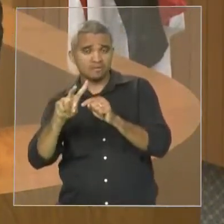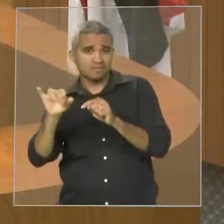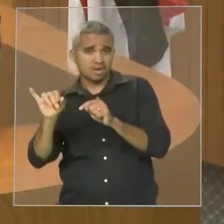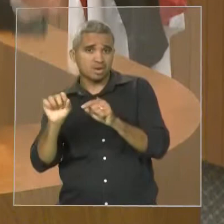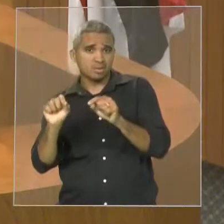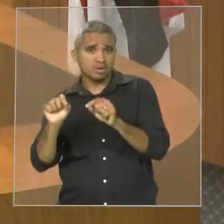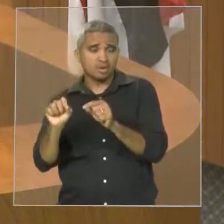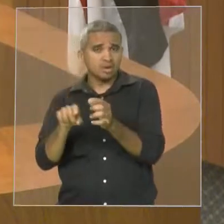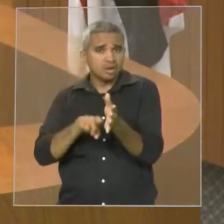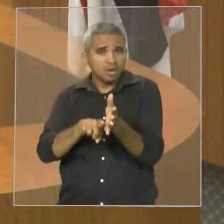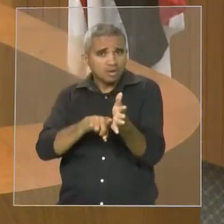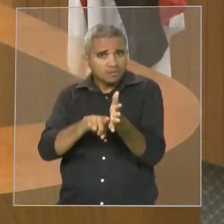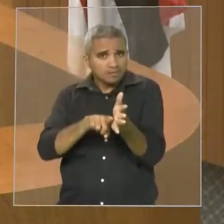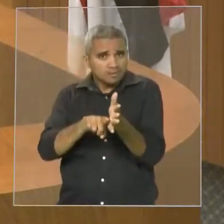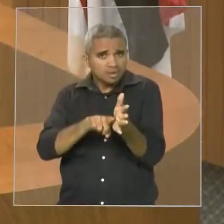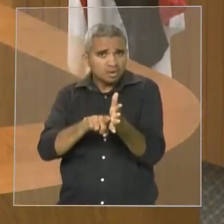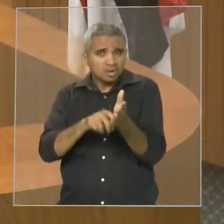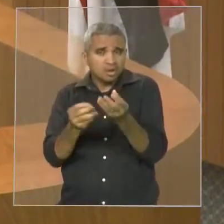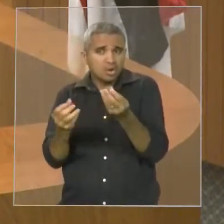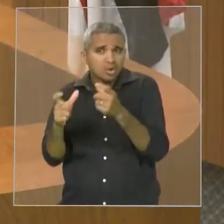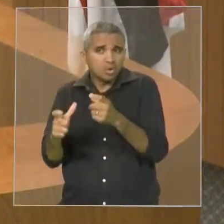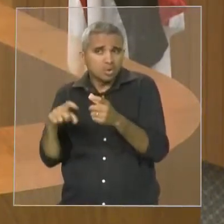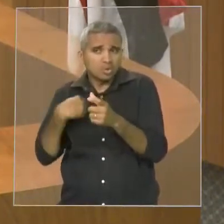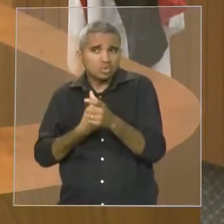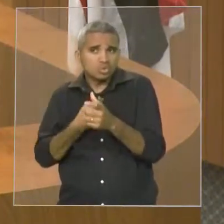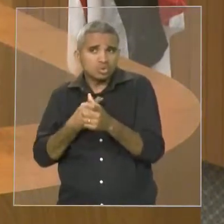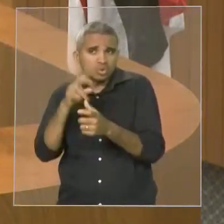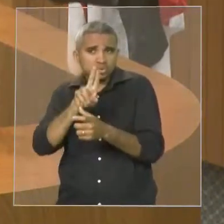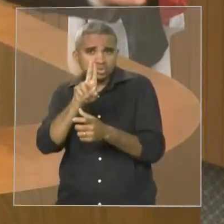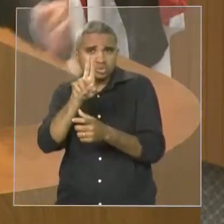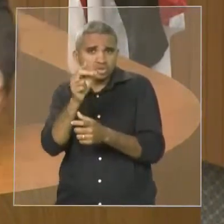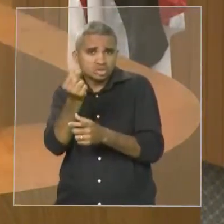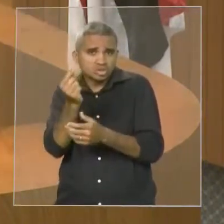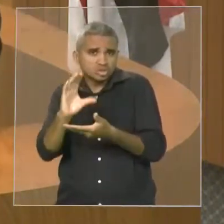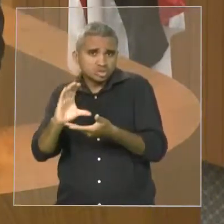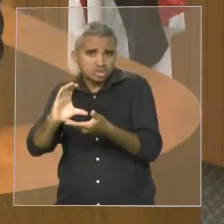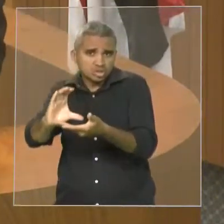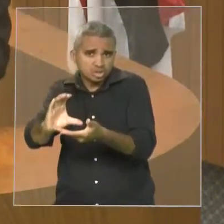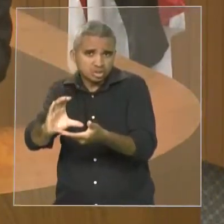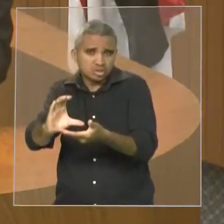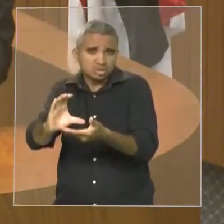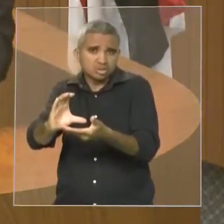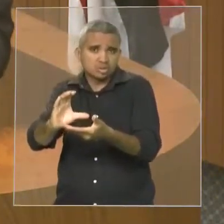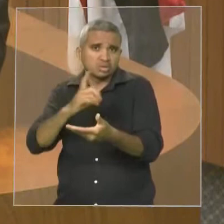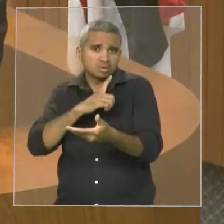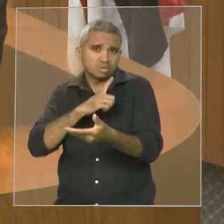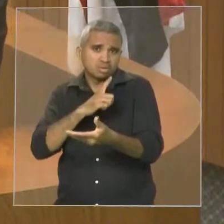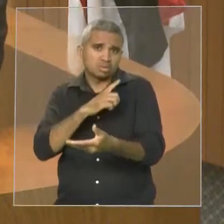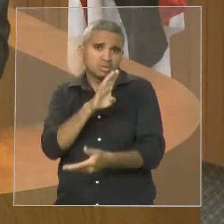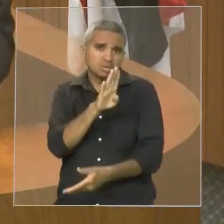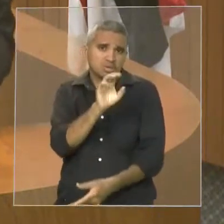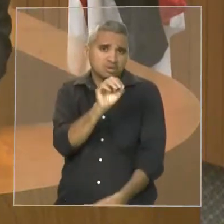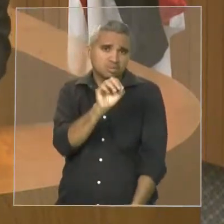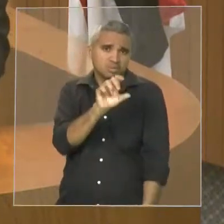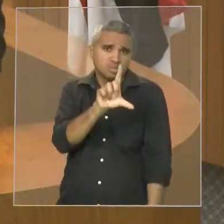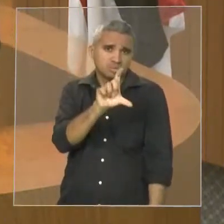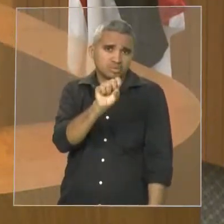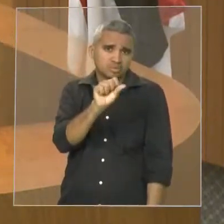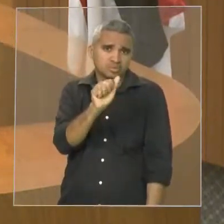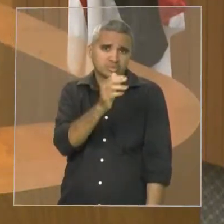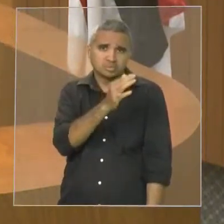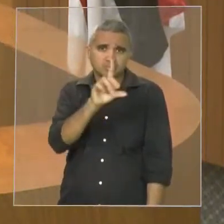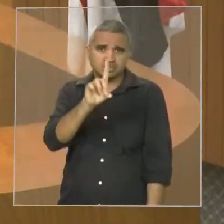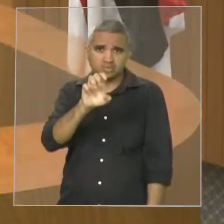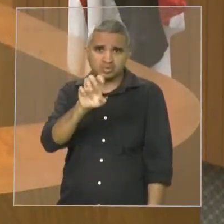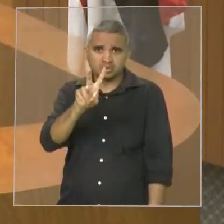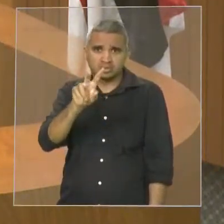investir, em que área deve acontecer a parcela que é permitida investir, inclusive em bolsa de valores, em ações. E isso